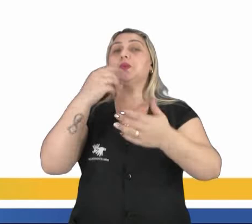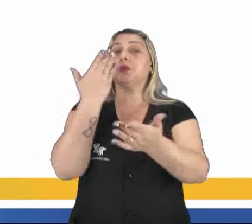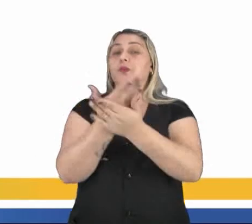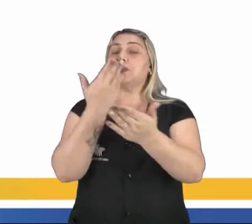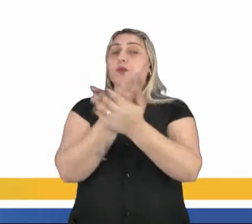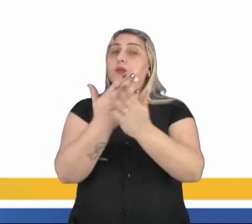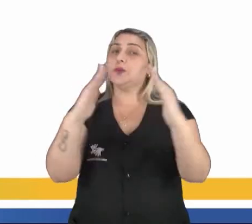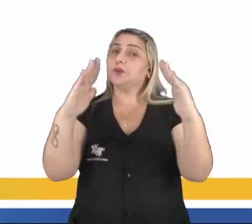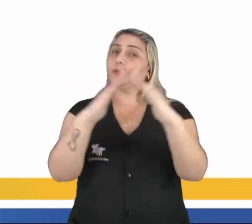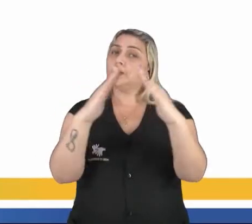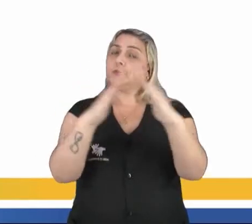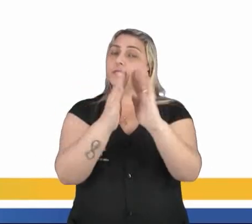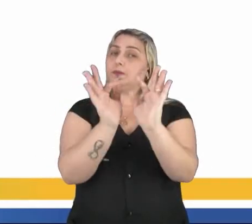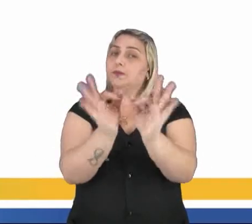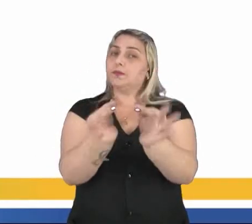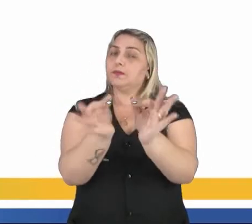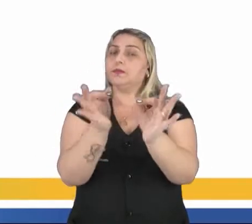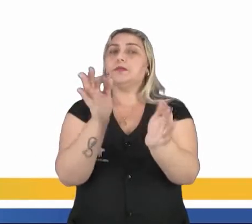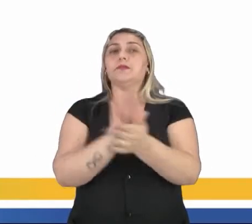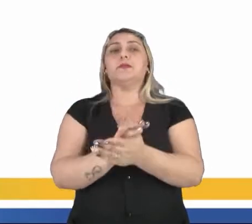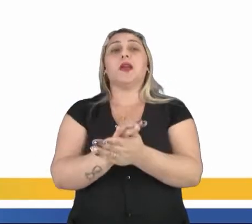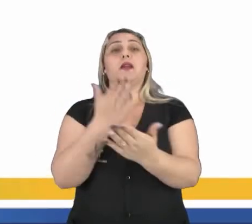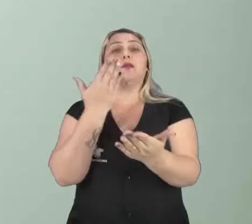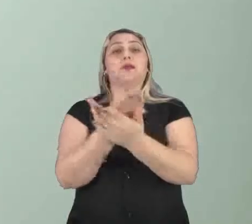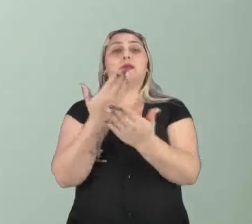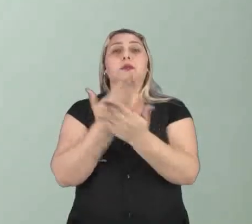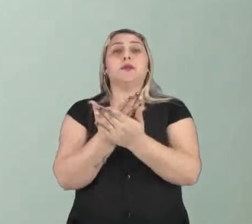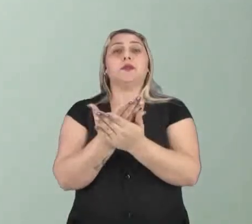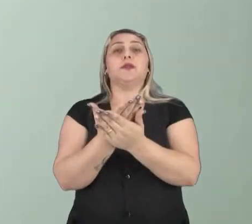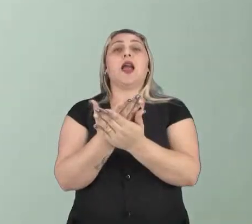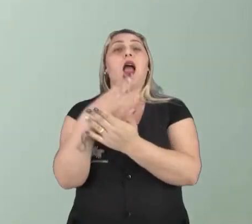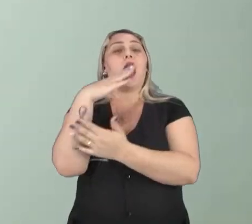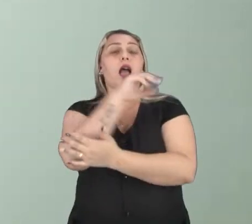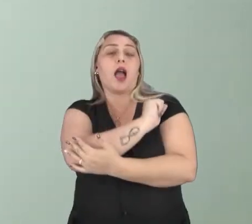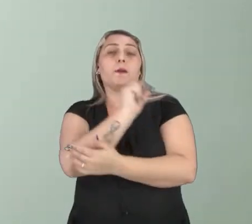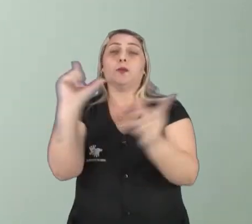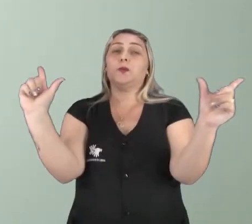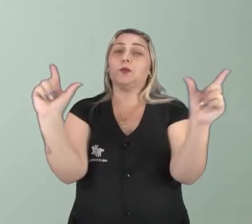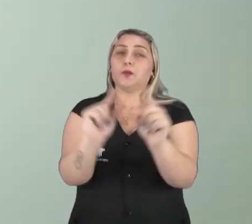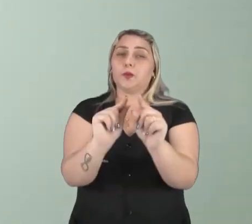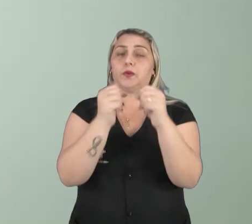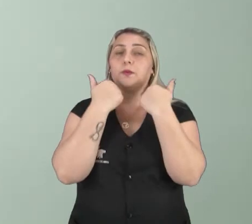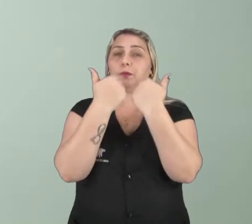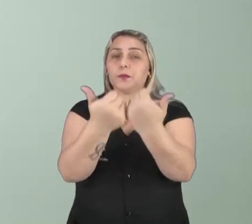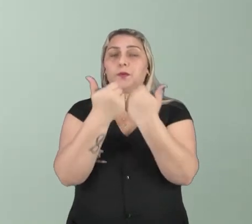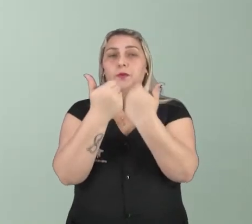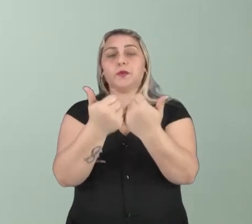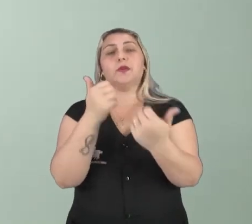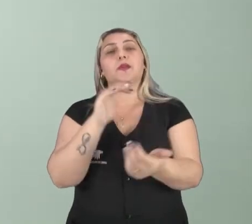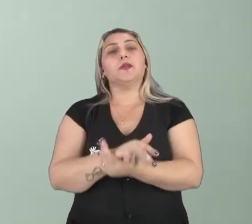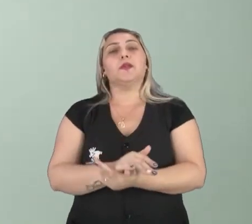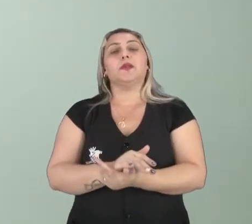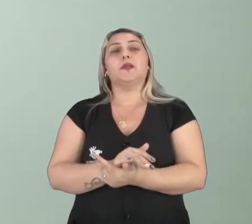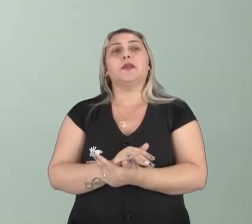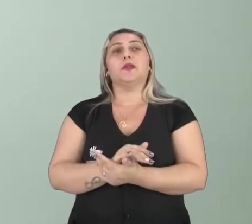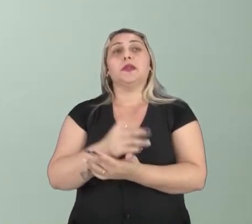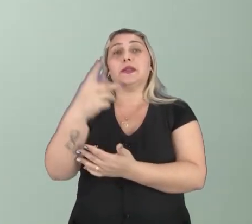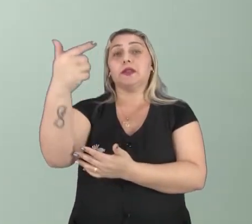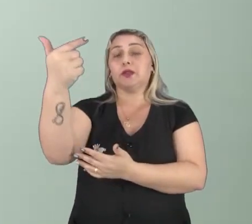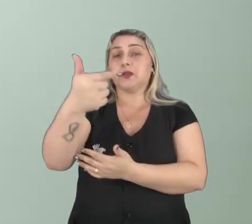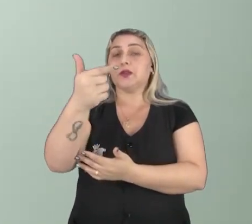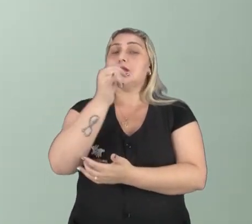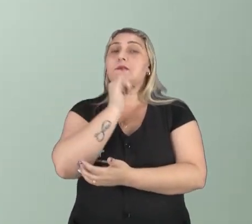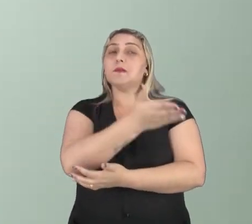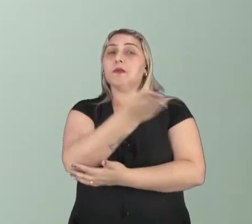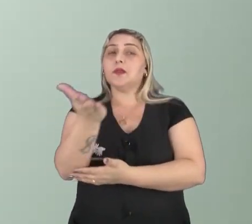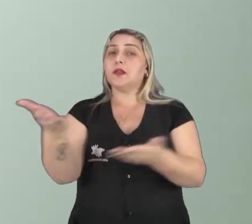em casa, tá certo? Porque a nossa aula aqui é um pouco mais rápida e mais curta, tá bom? Então, eu vou ficar com esses dois exemplos aí